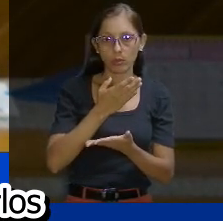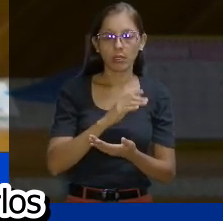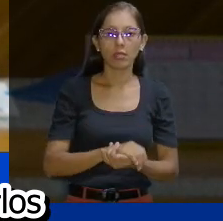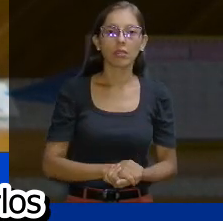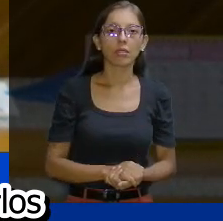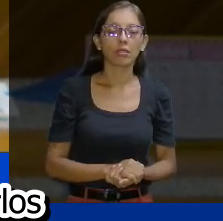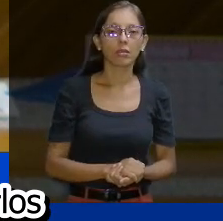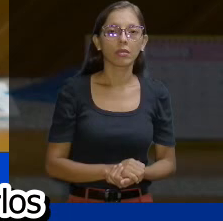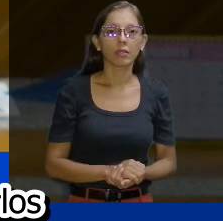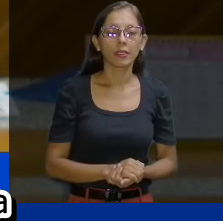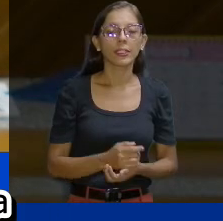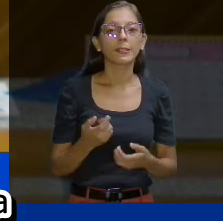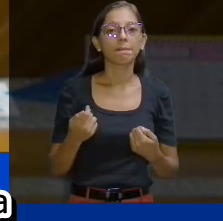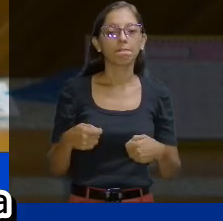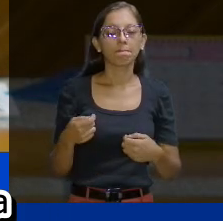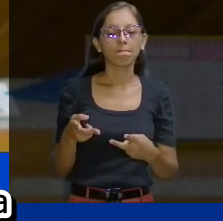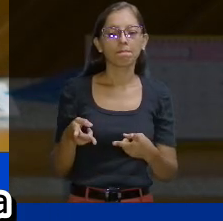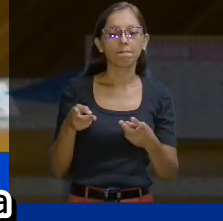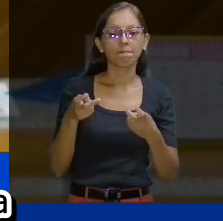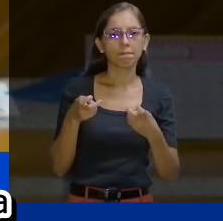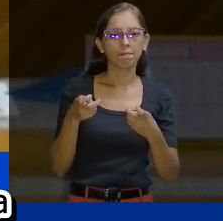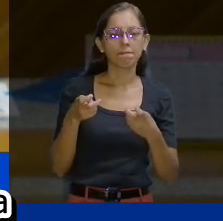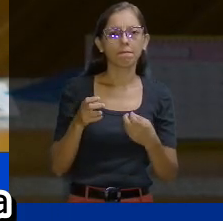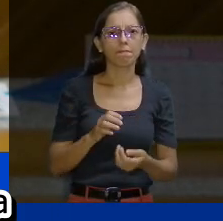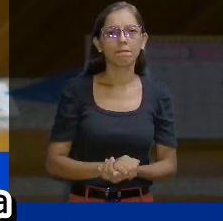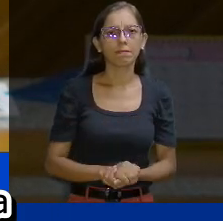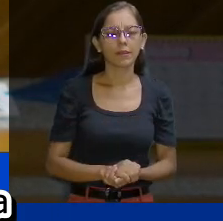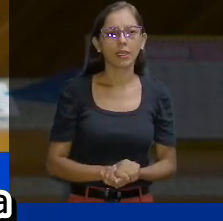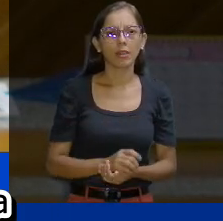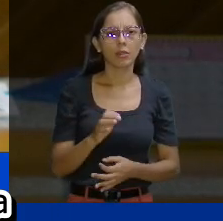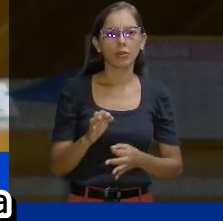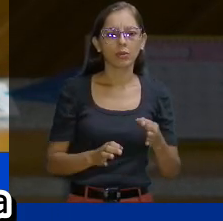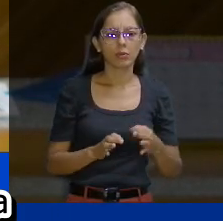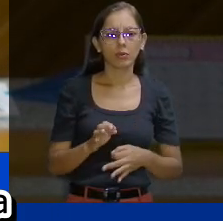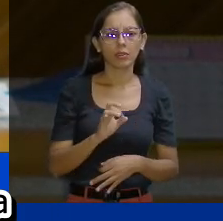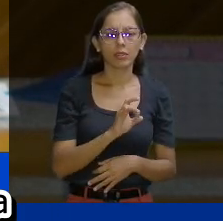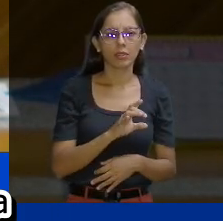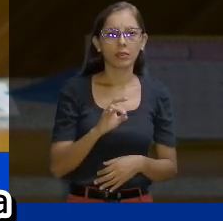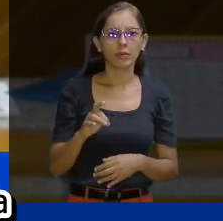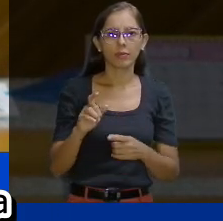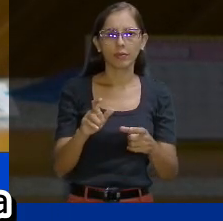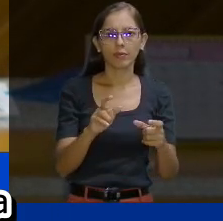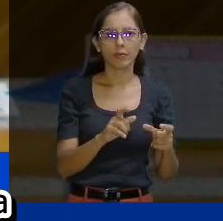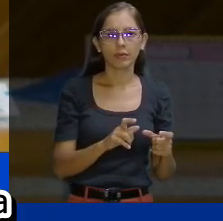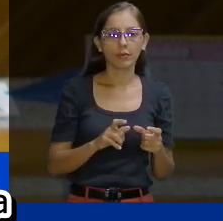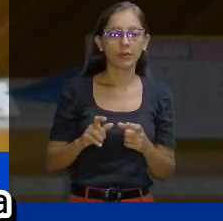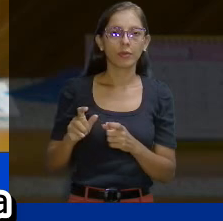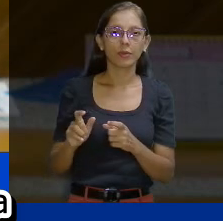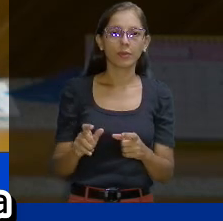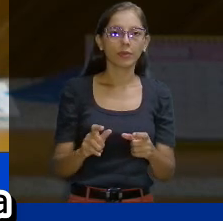prestação de contas, haja observância pelo juiz das zonas eleitorais dos precedentes